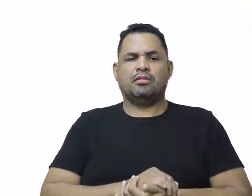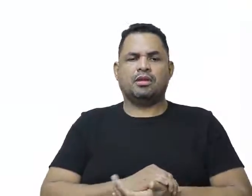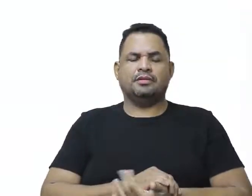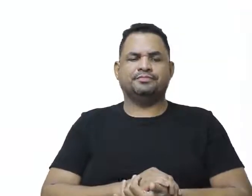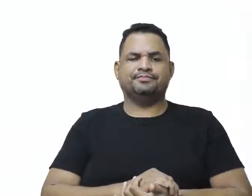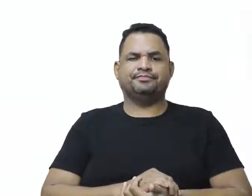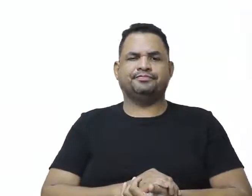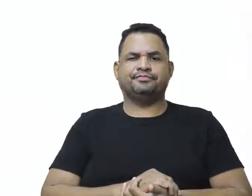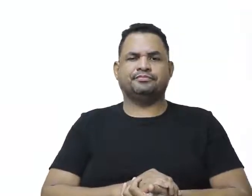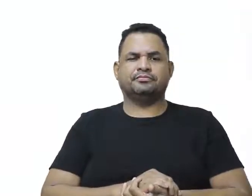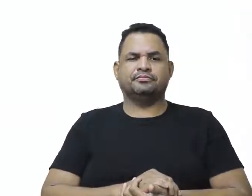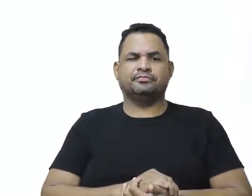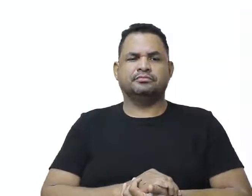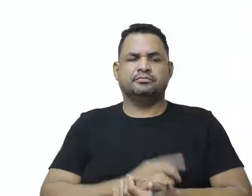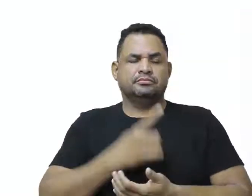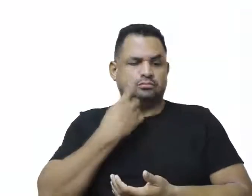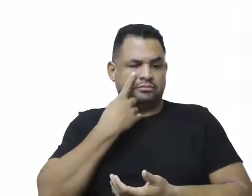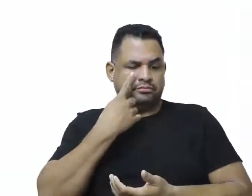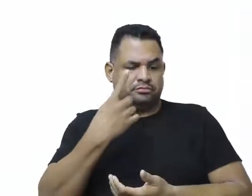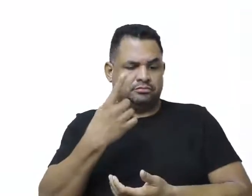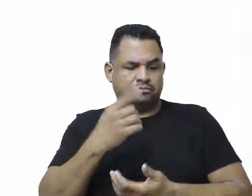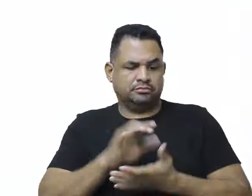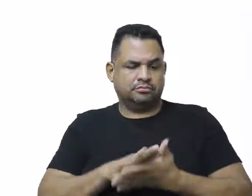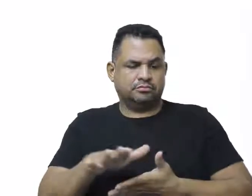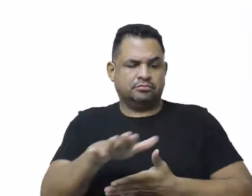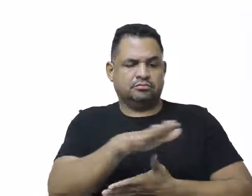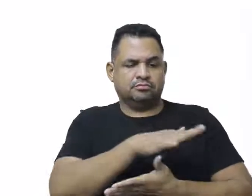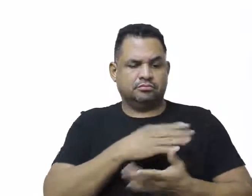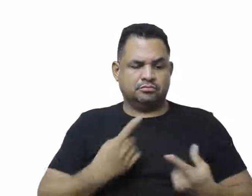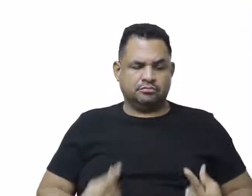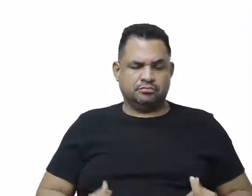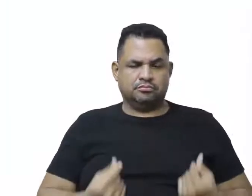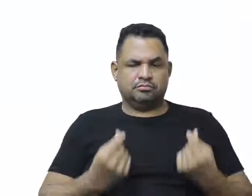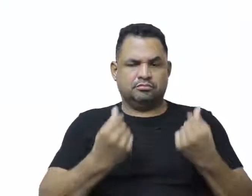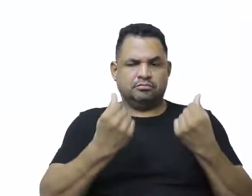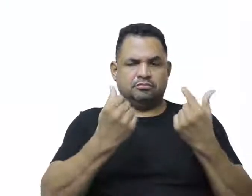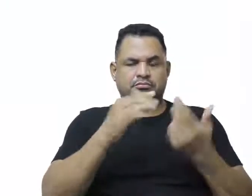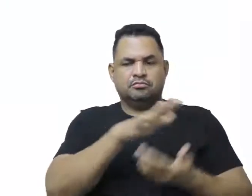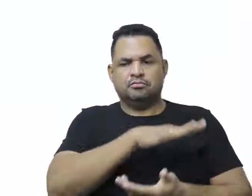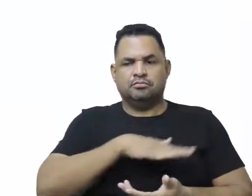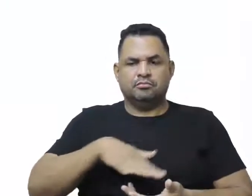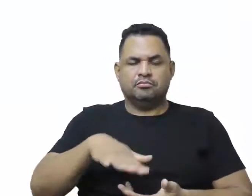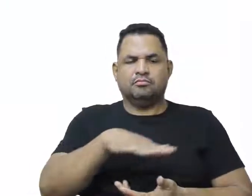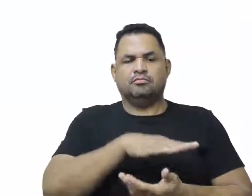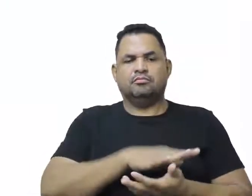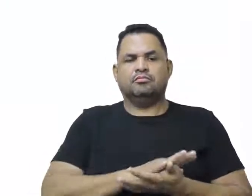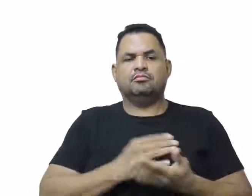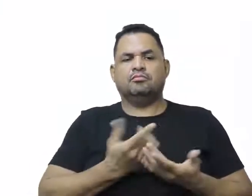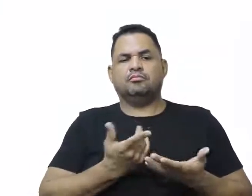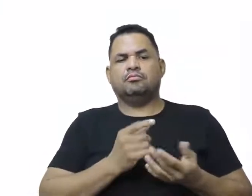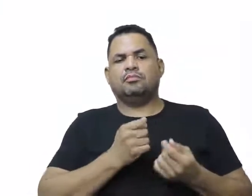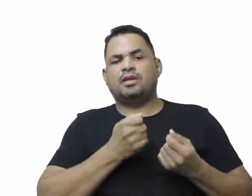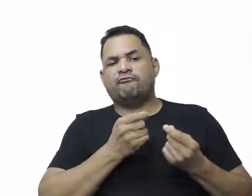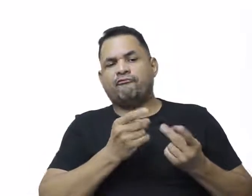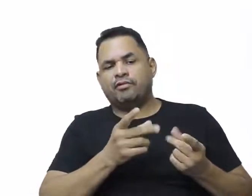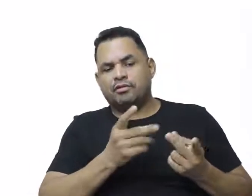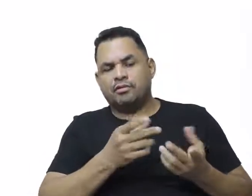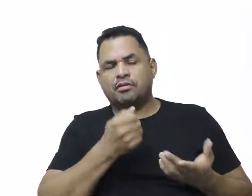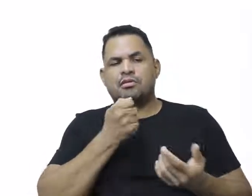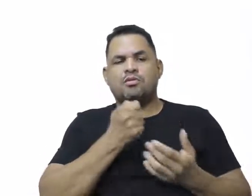seja o olhar para o mercado financeiro né É aquele